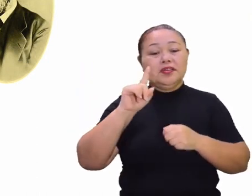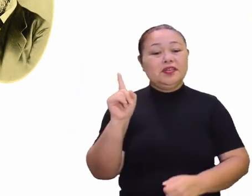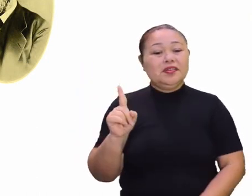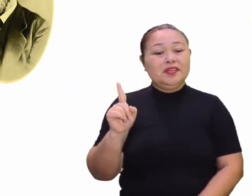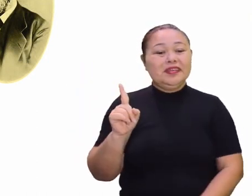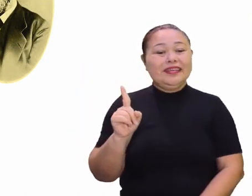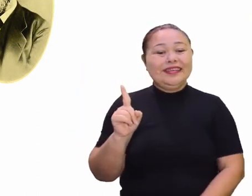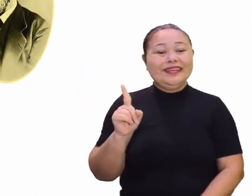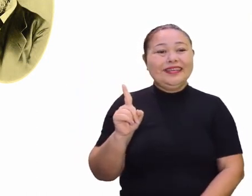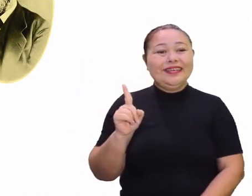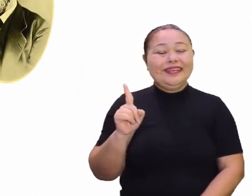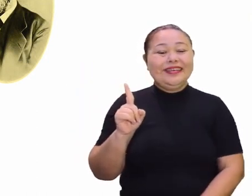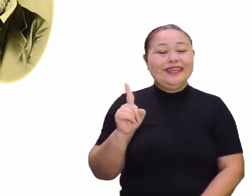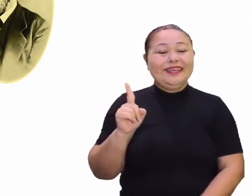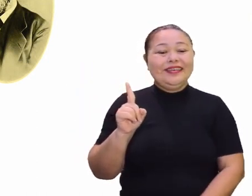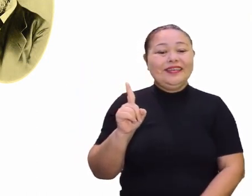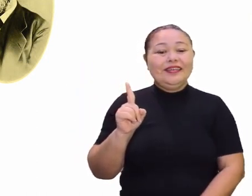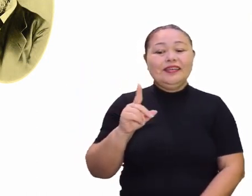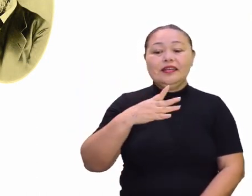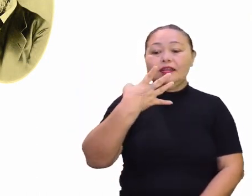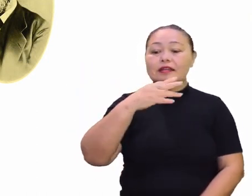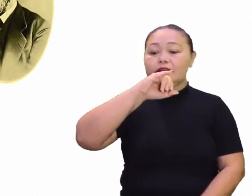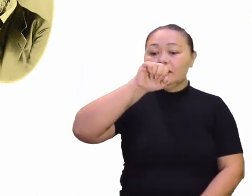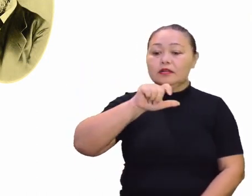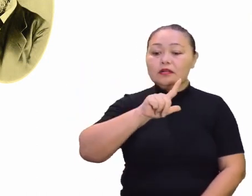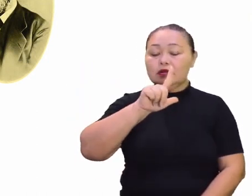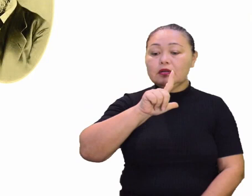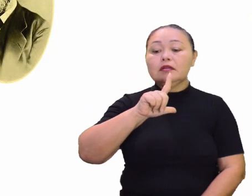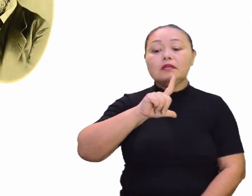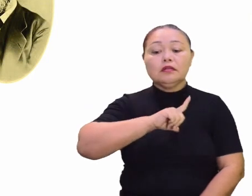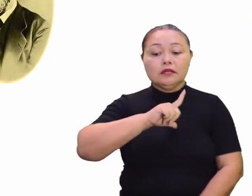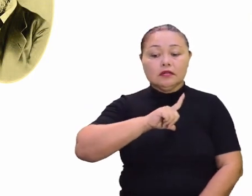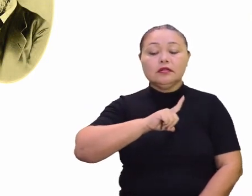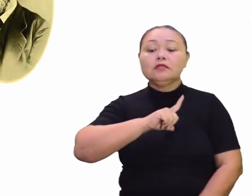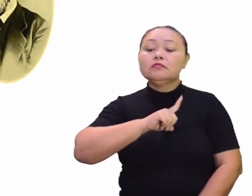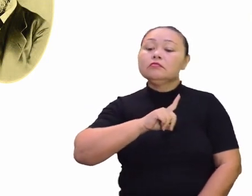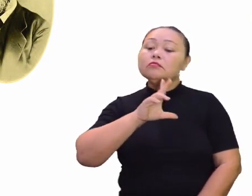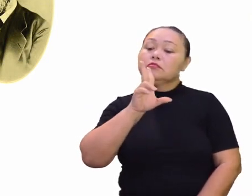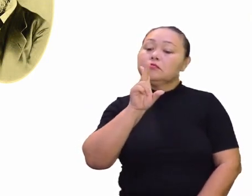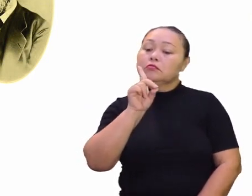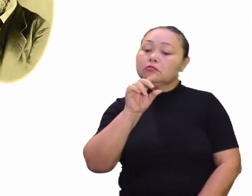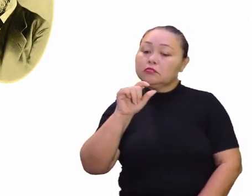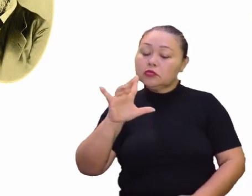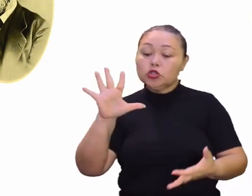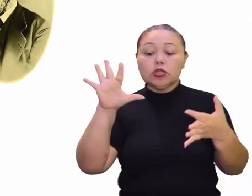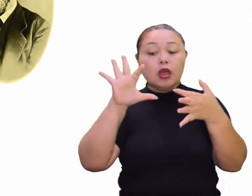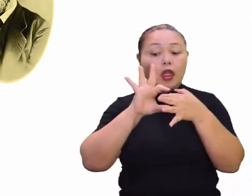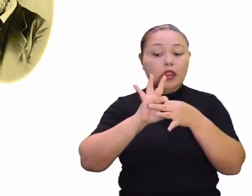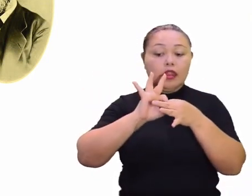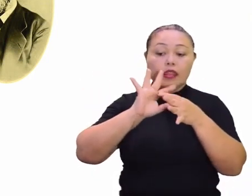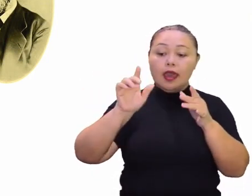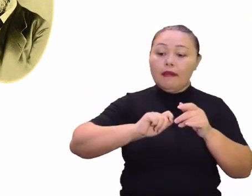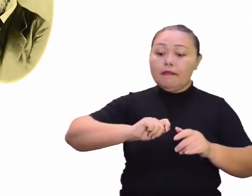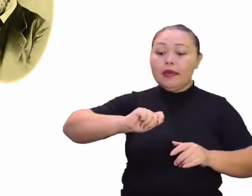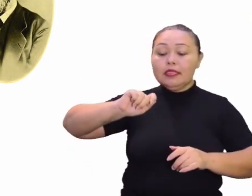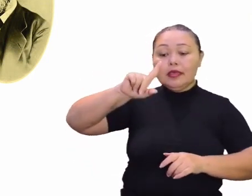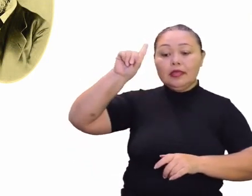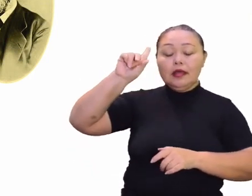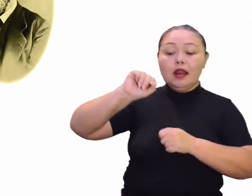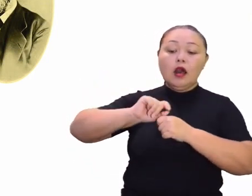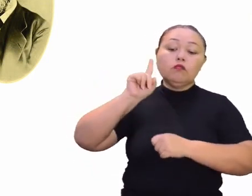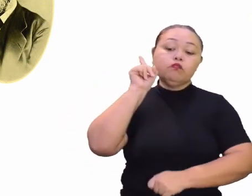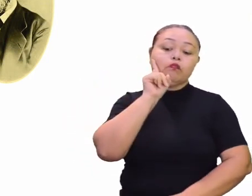de julho? Tu lembra, Rogério, o que é 4 de julho? Dia da independência dos norte-americanos. Isso mesmo, lá dos Estados Unidos,